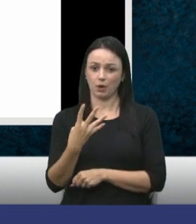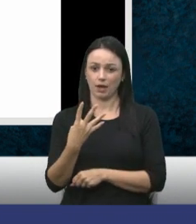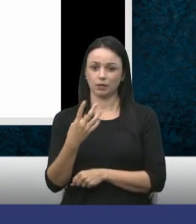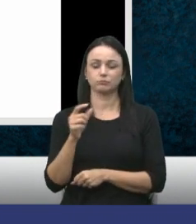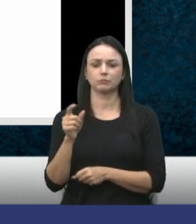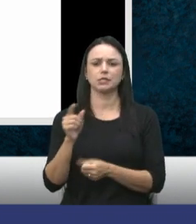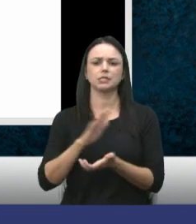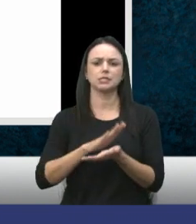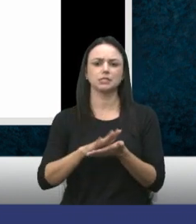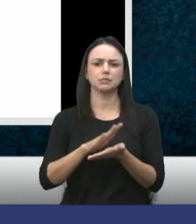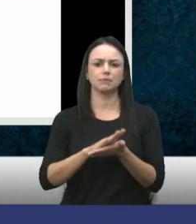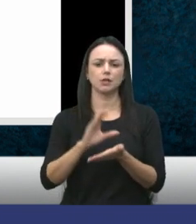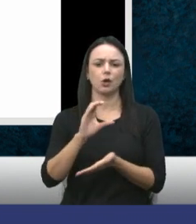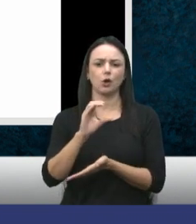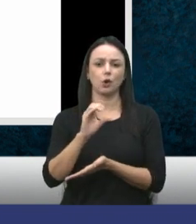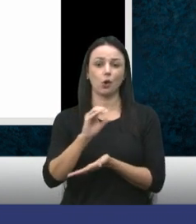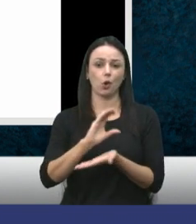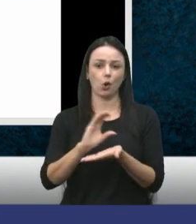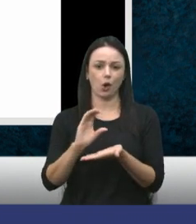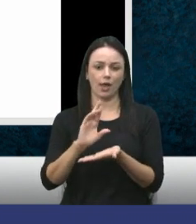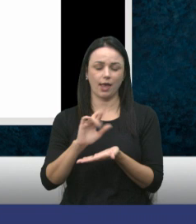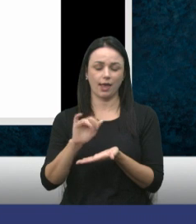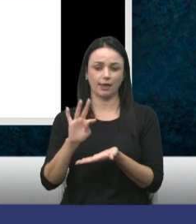correntes, foi liquidado o valor de R$